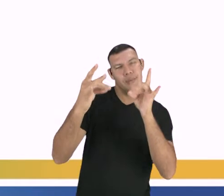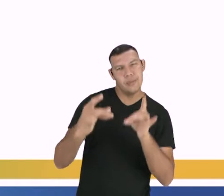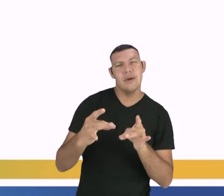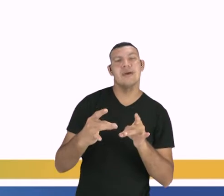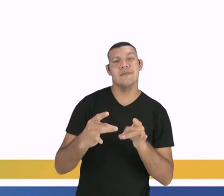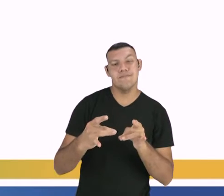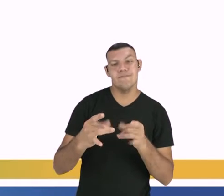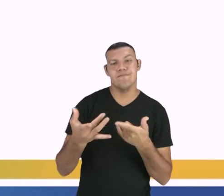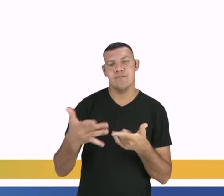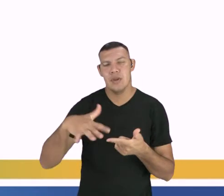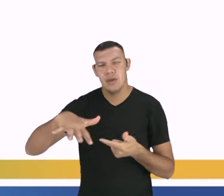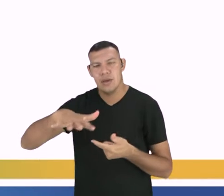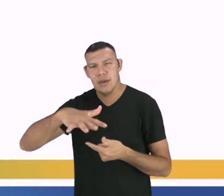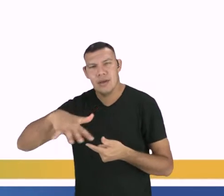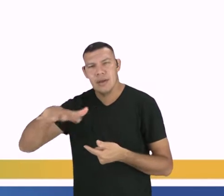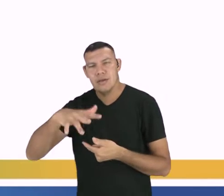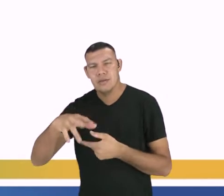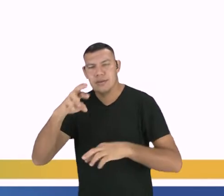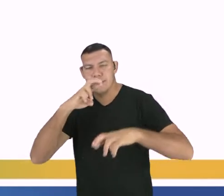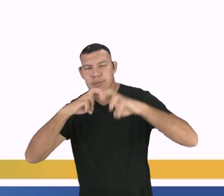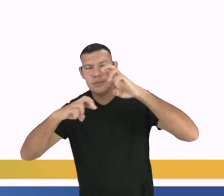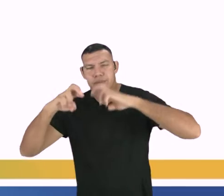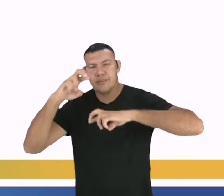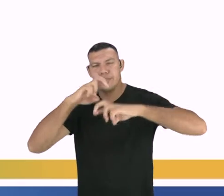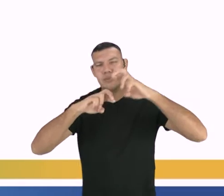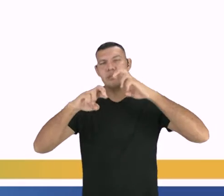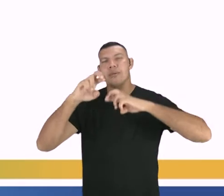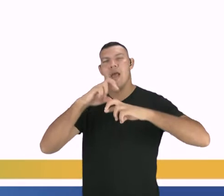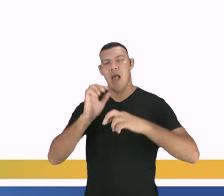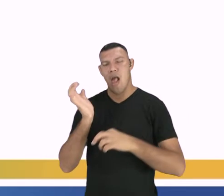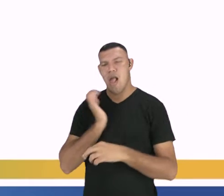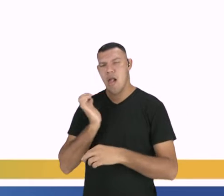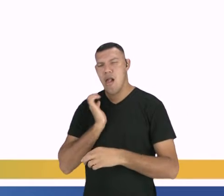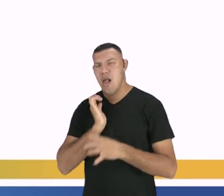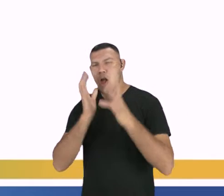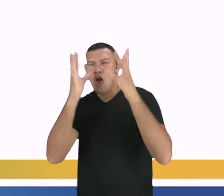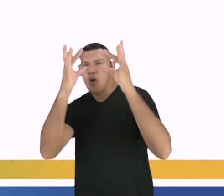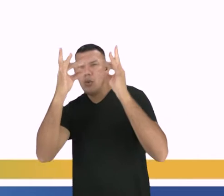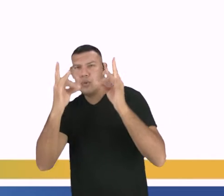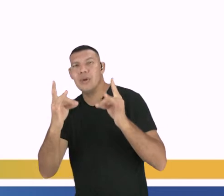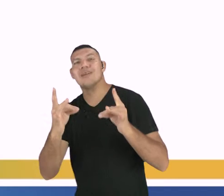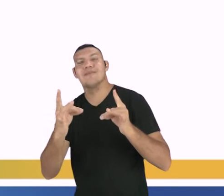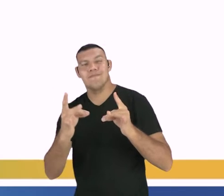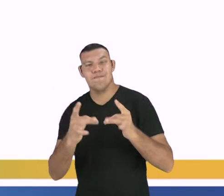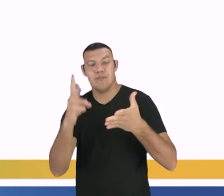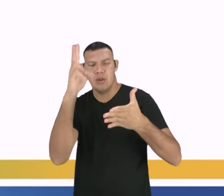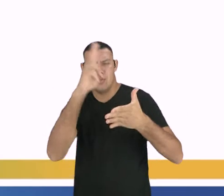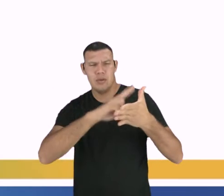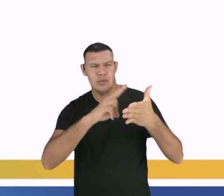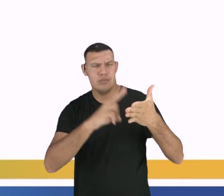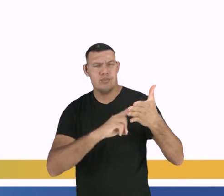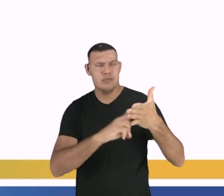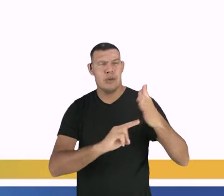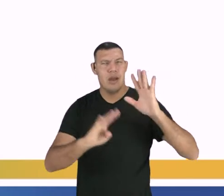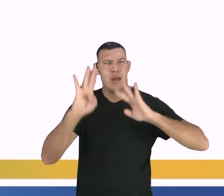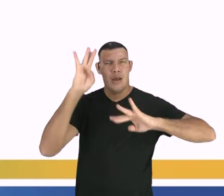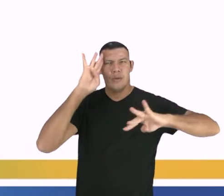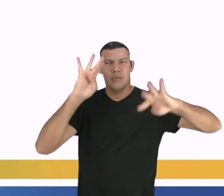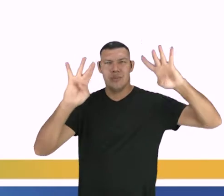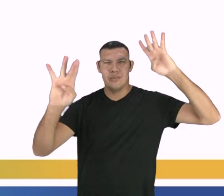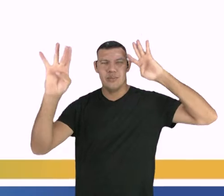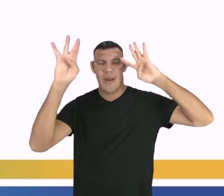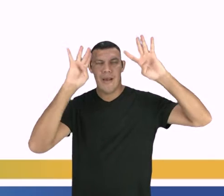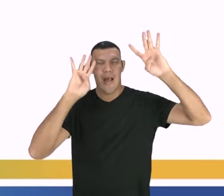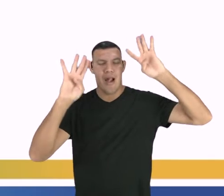estava presenciando. Observe a riqueza de detalhes na descrição, o que faz com que o leitor consiga visualizar